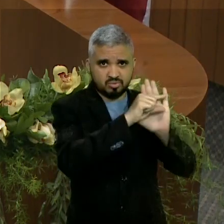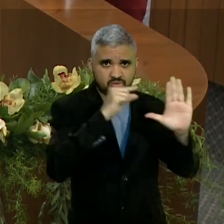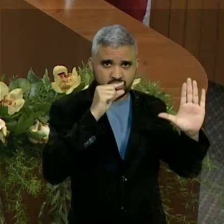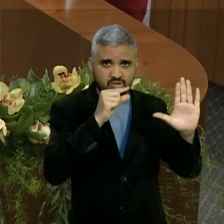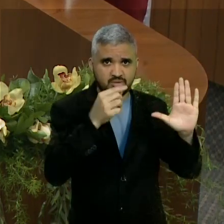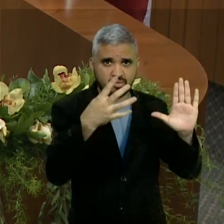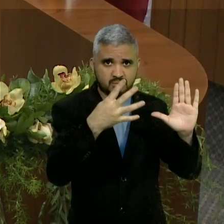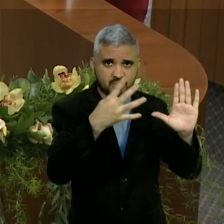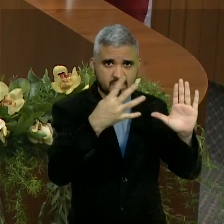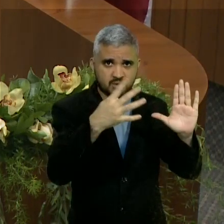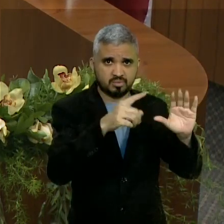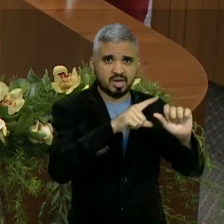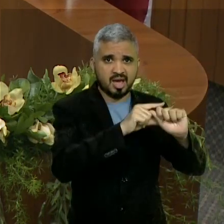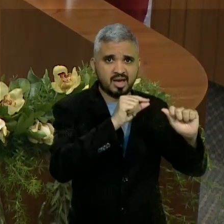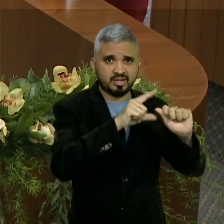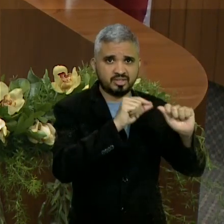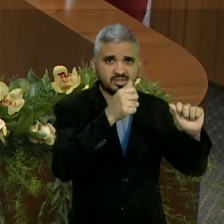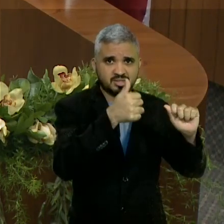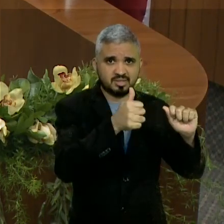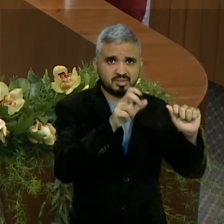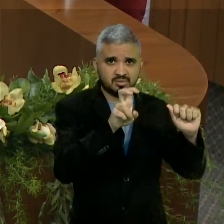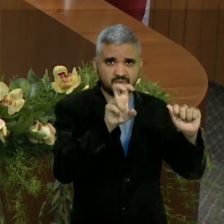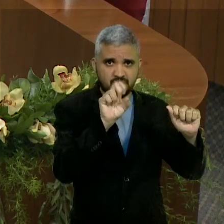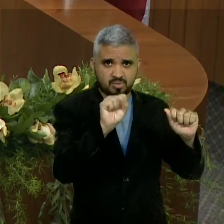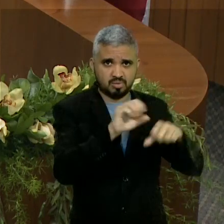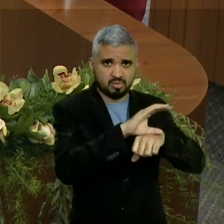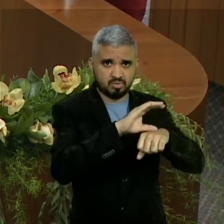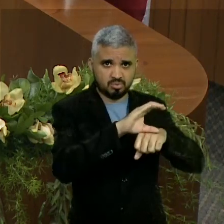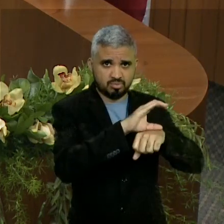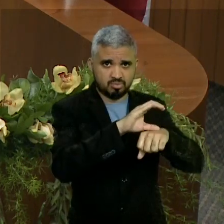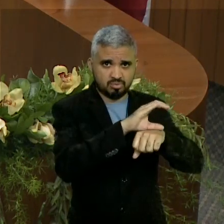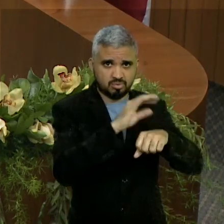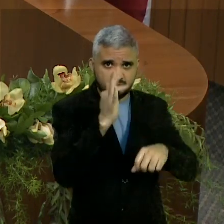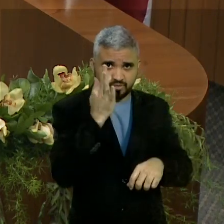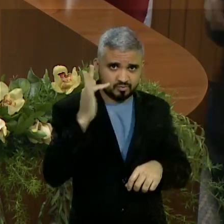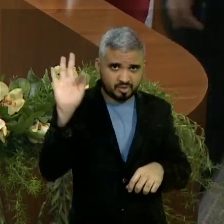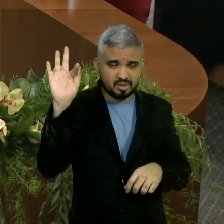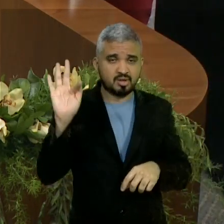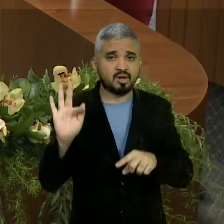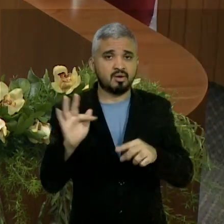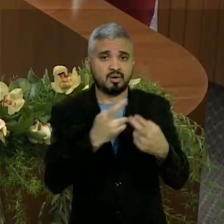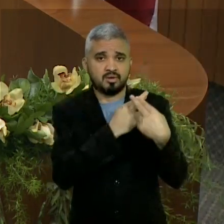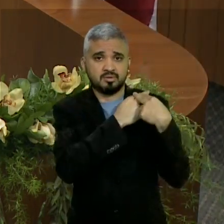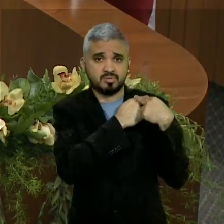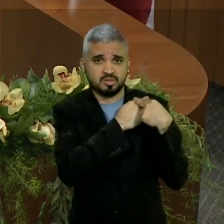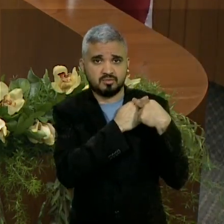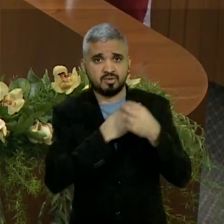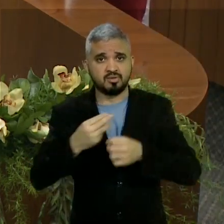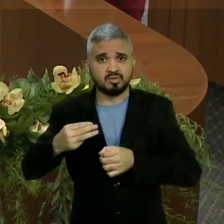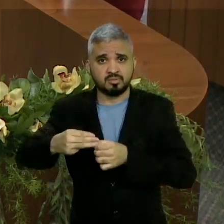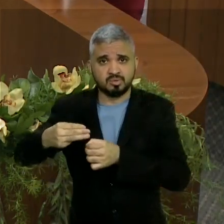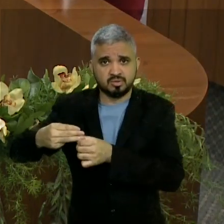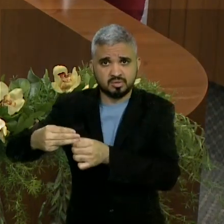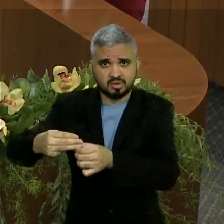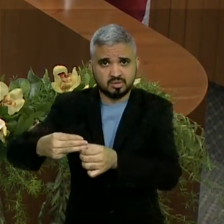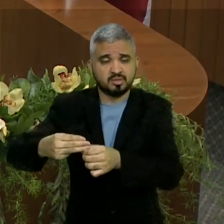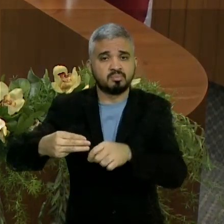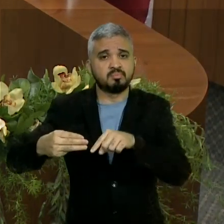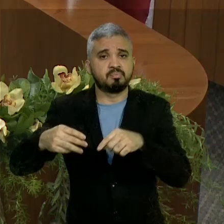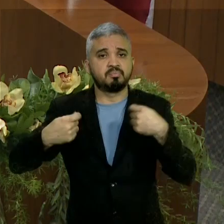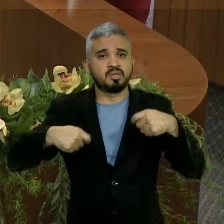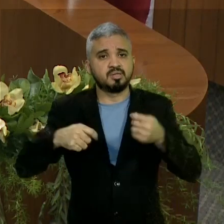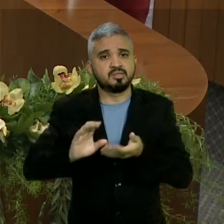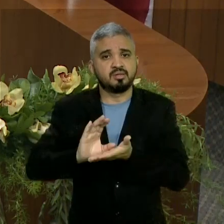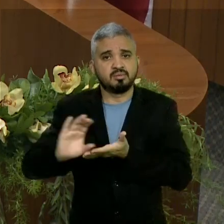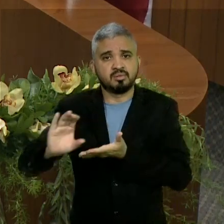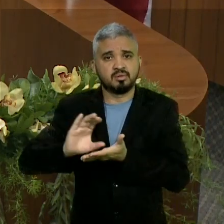158 da Constituição Federal segundo o qual pertencem aos municípios 25% do produto da